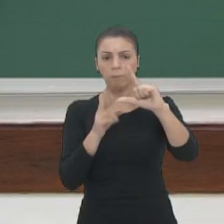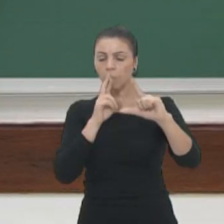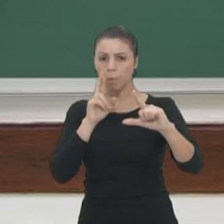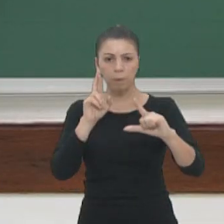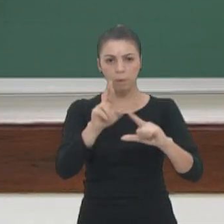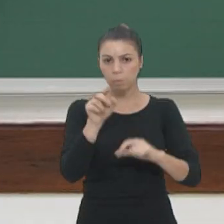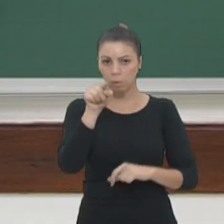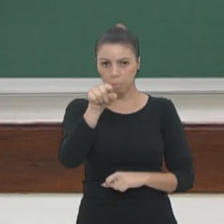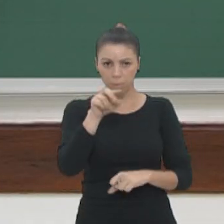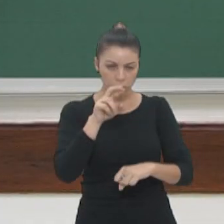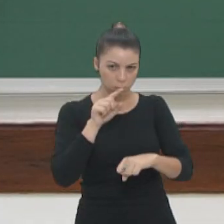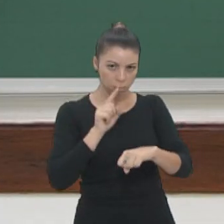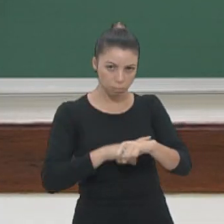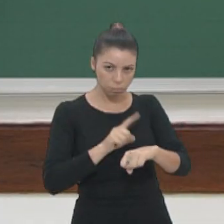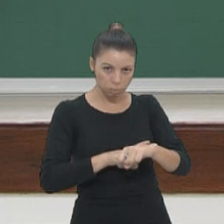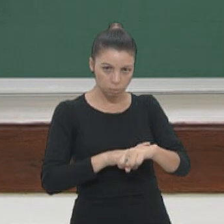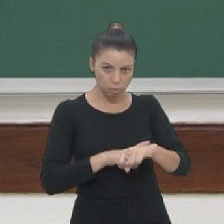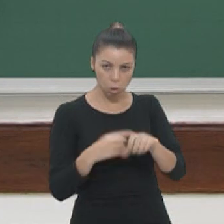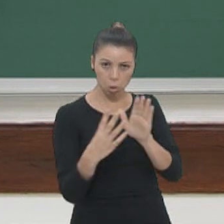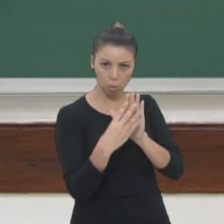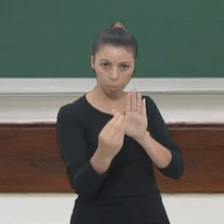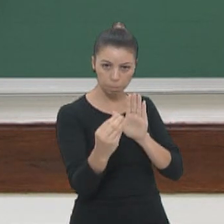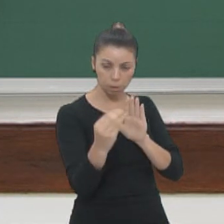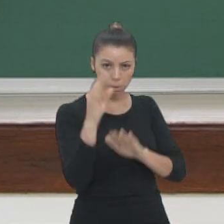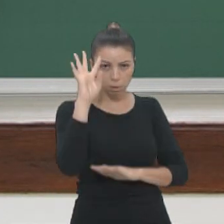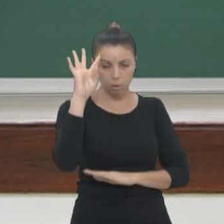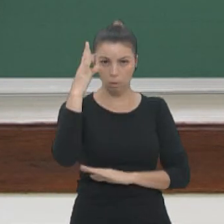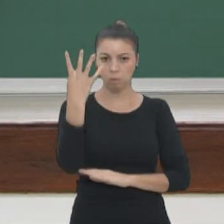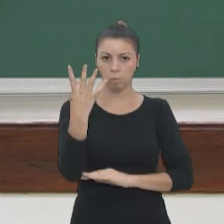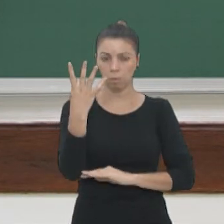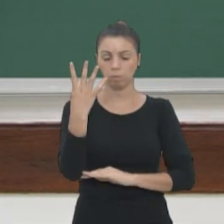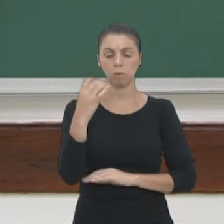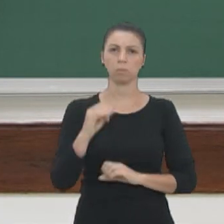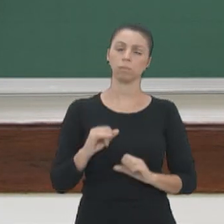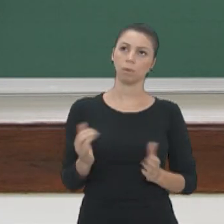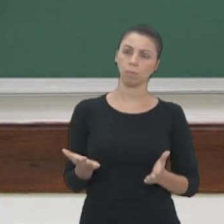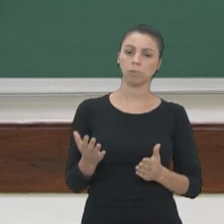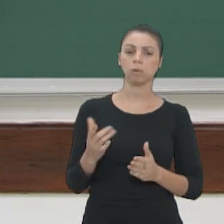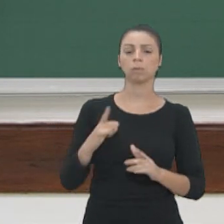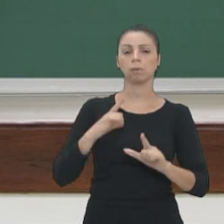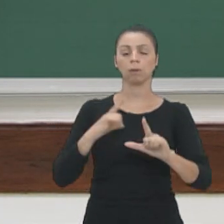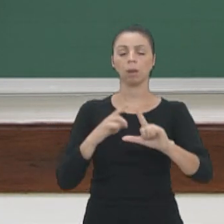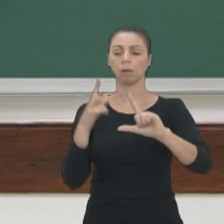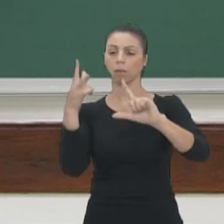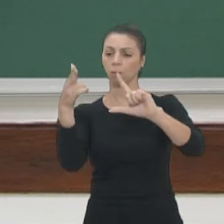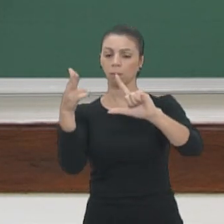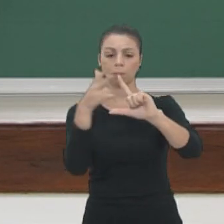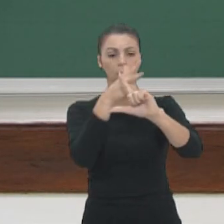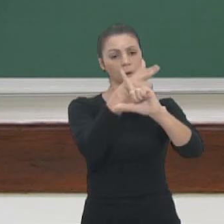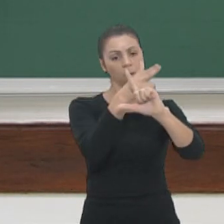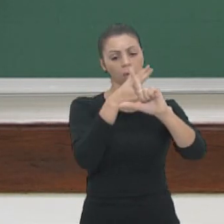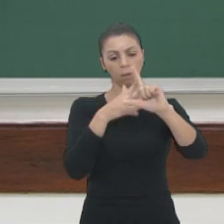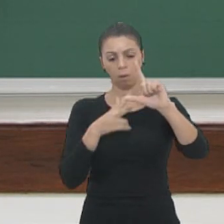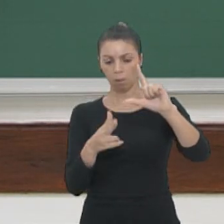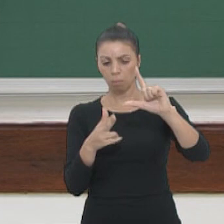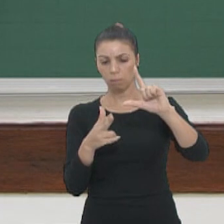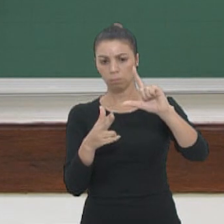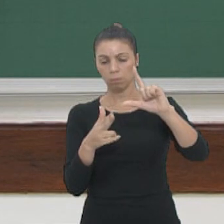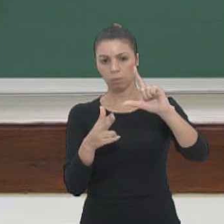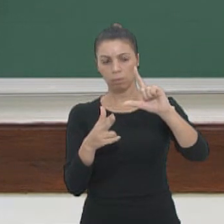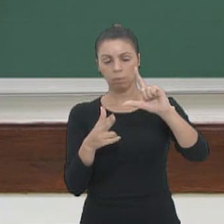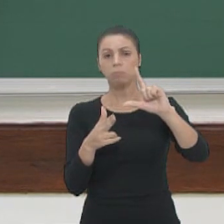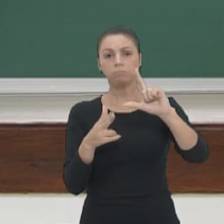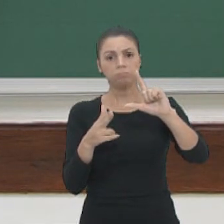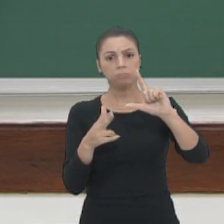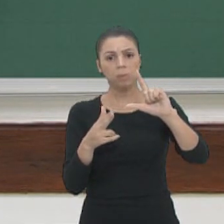vocês copiarem o desenho e resolverem. Vejam, se eu tenho 3 lados iguais, é um triângulo equilátero, os 3 ângulos